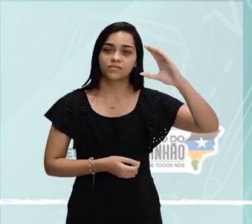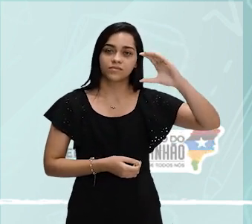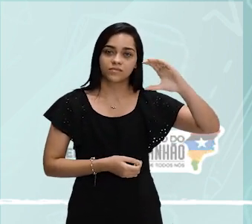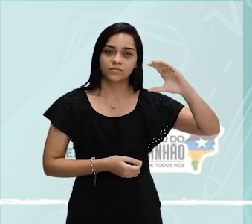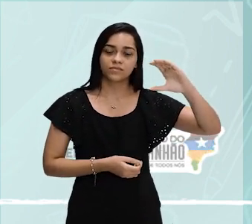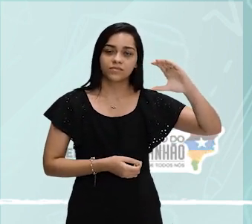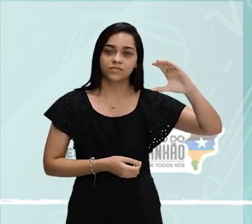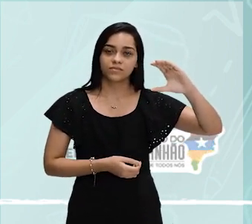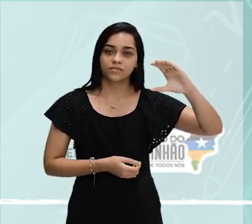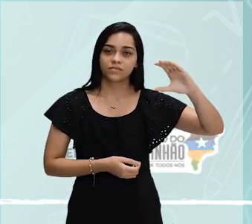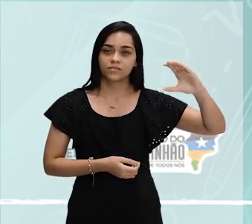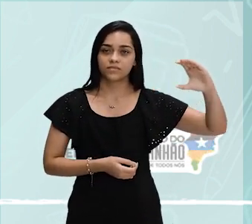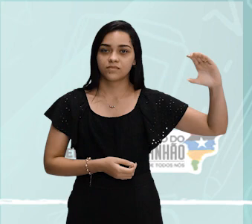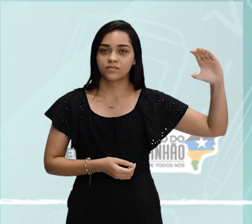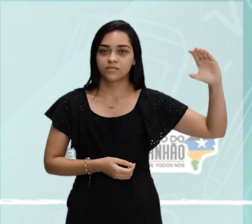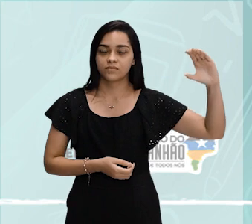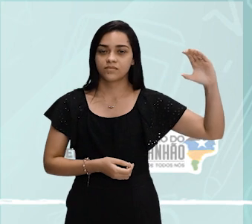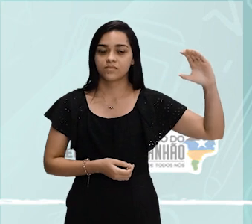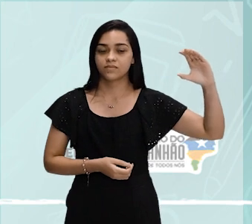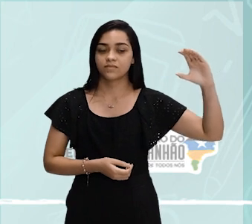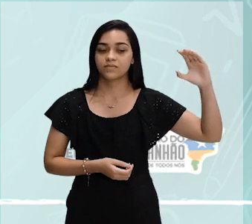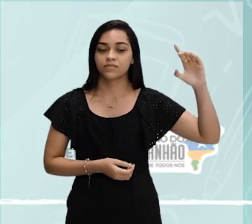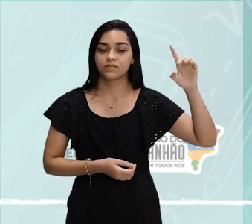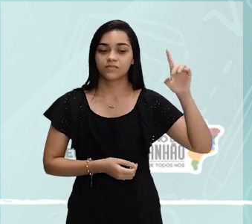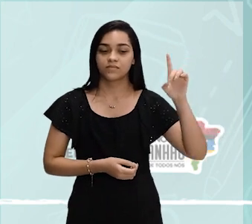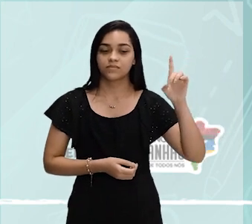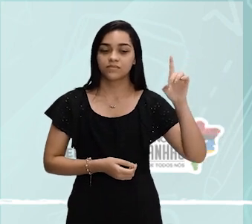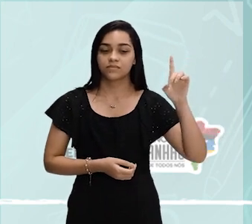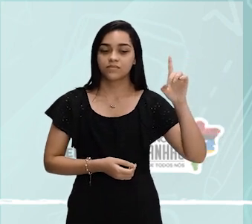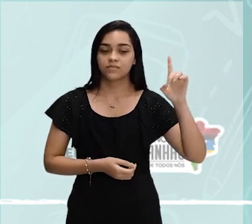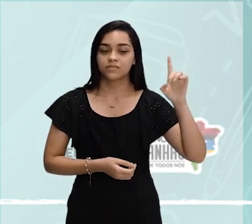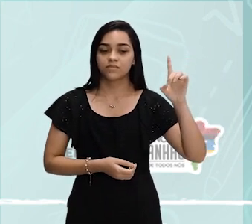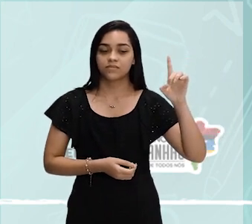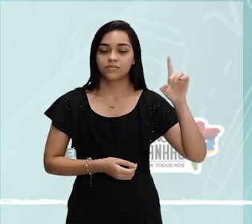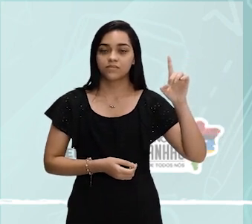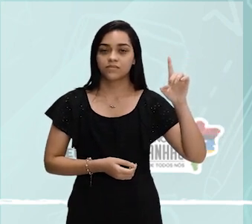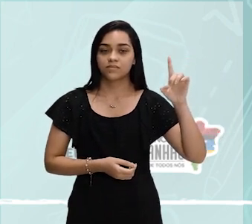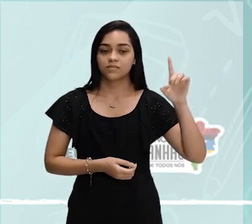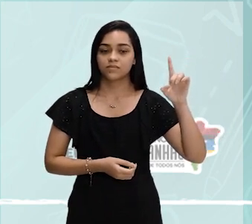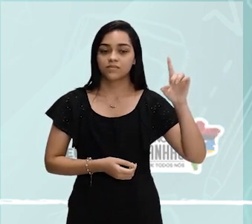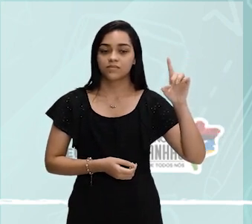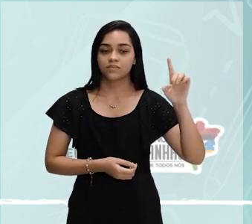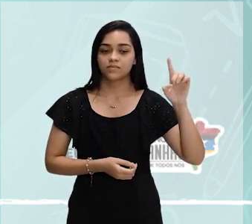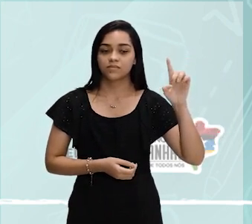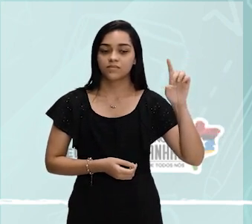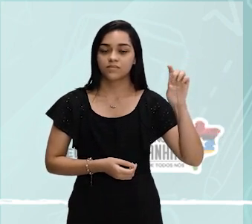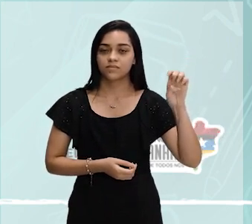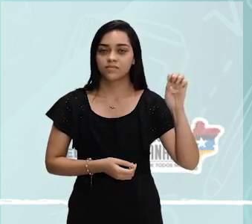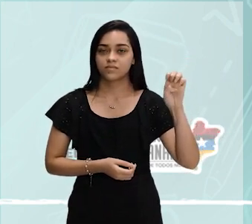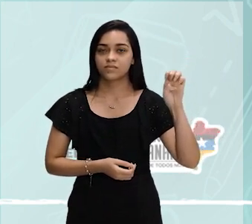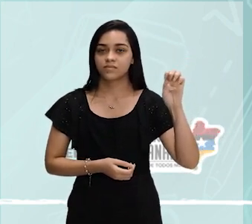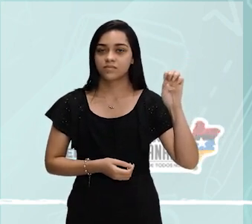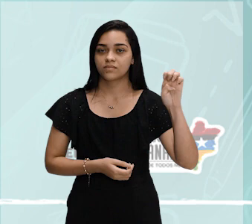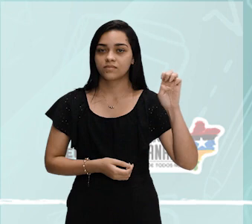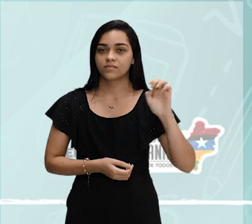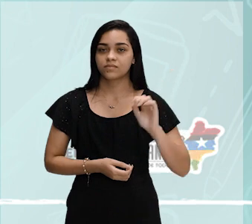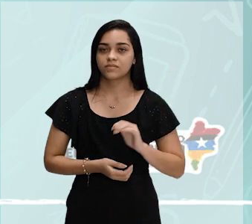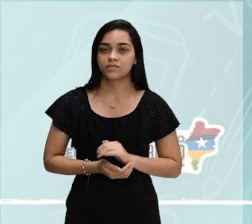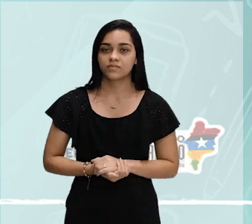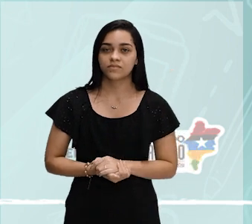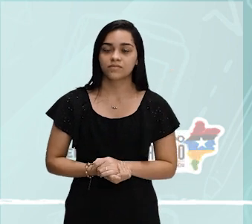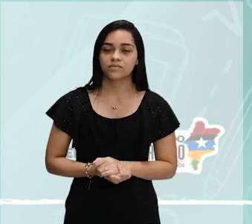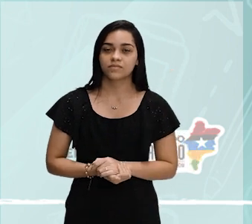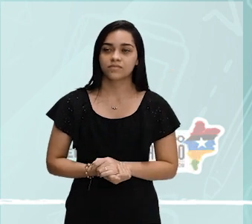Letra C, poesia condureira. Letra D, nacionalismo. Letra E,